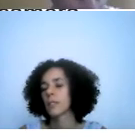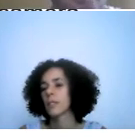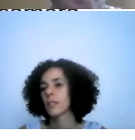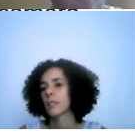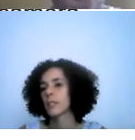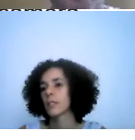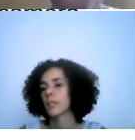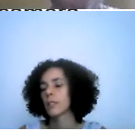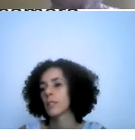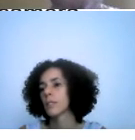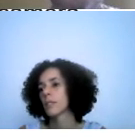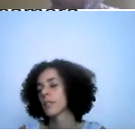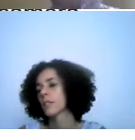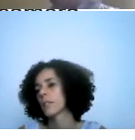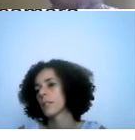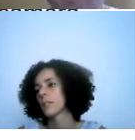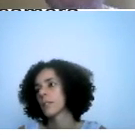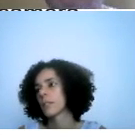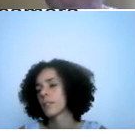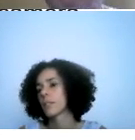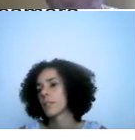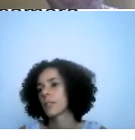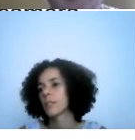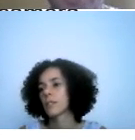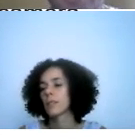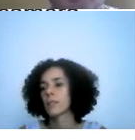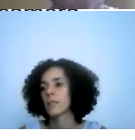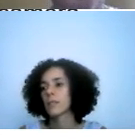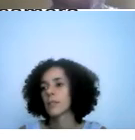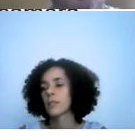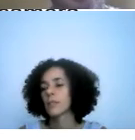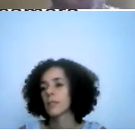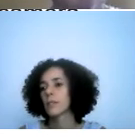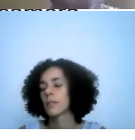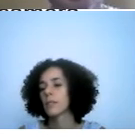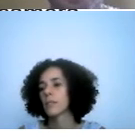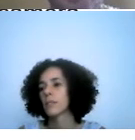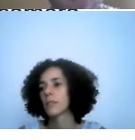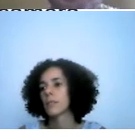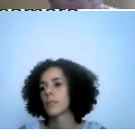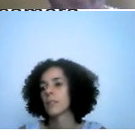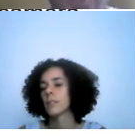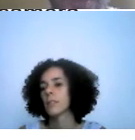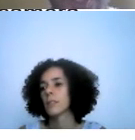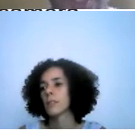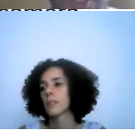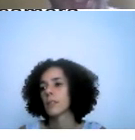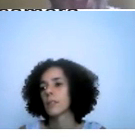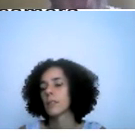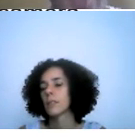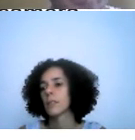tem 24 mil espécies exóticas introduzidas, tá? E dessas, 240 são consideradas